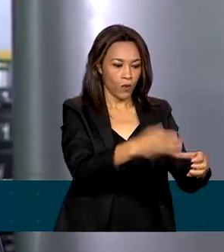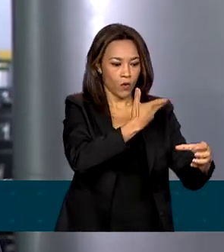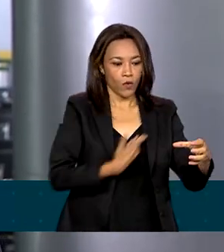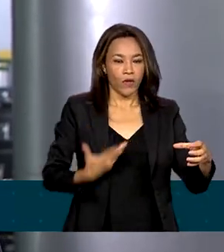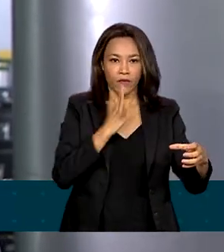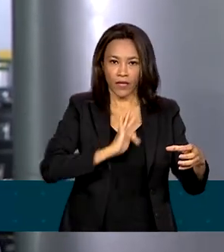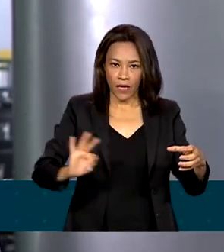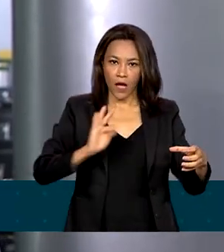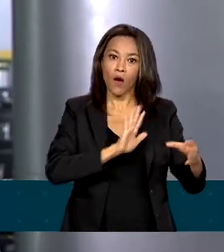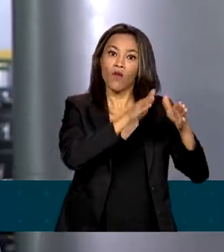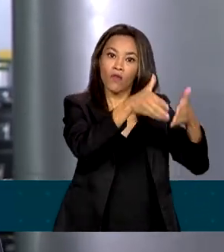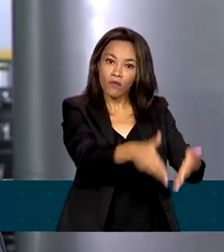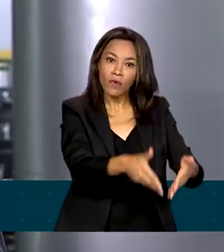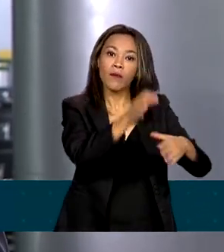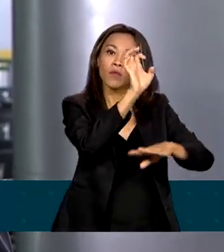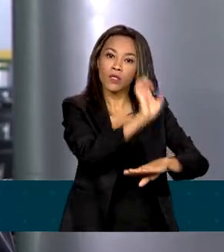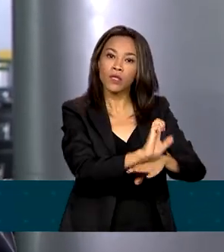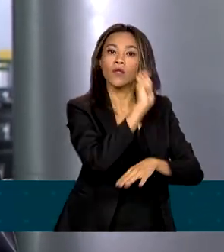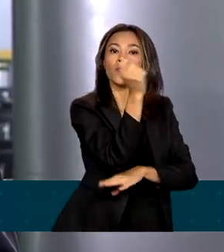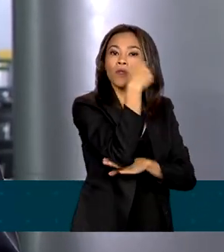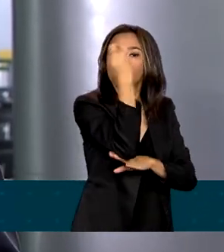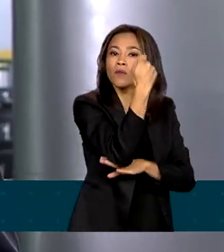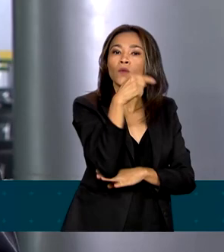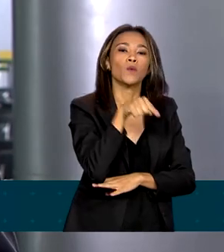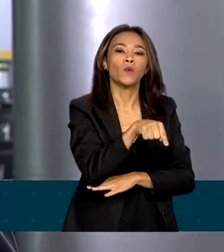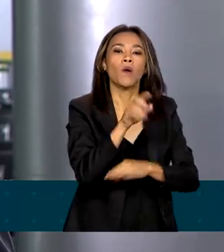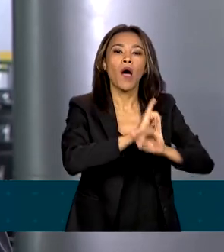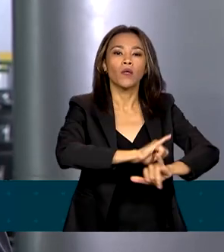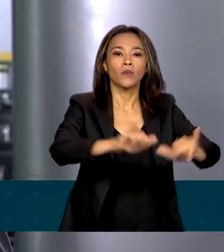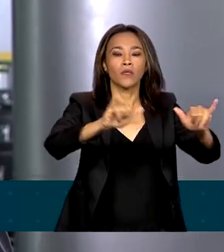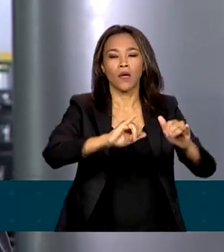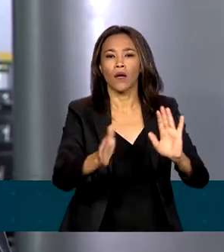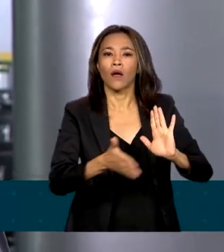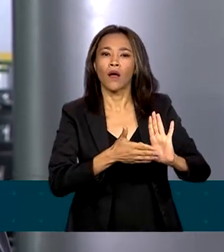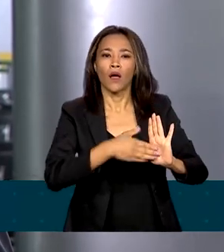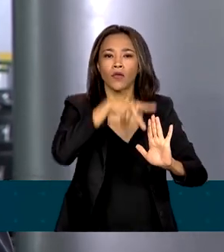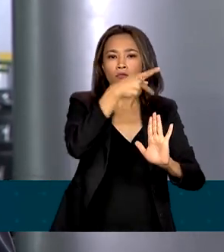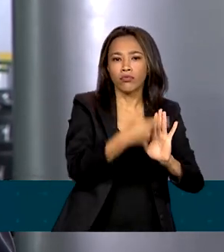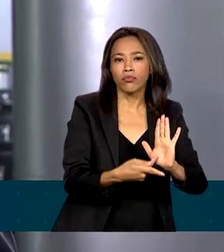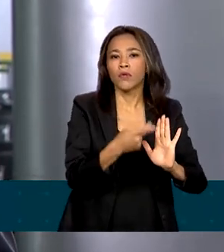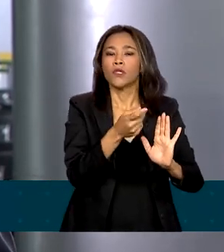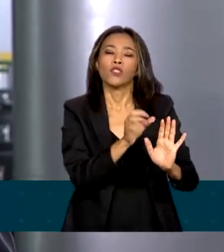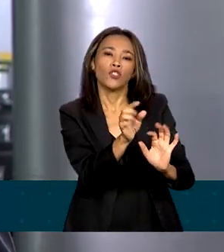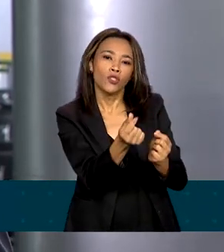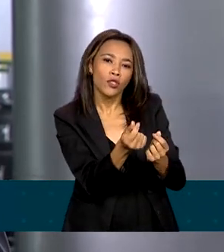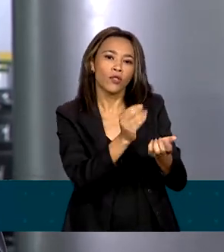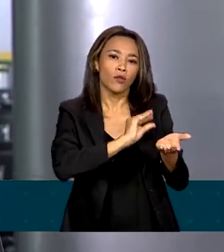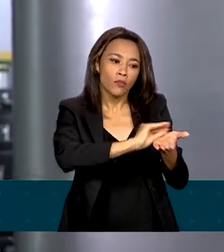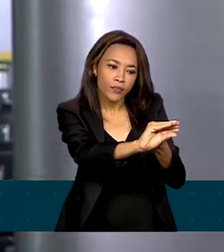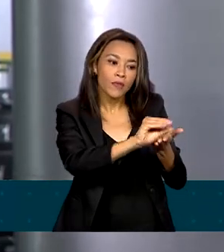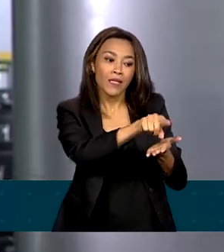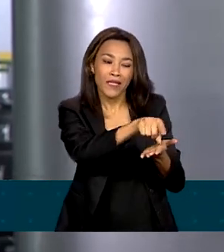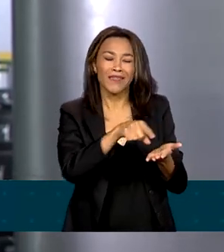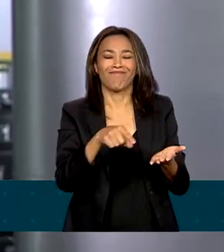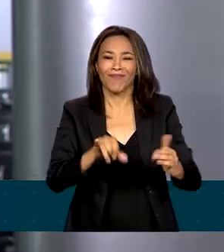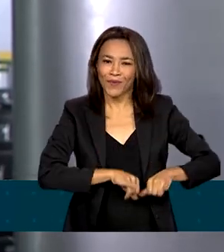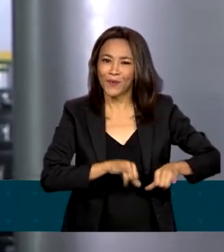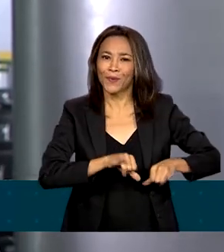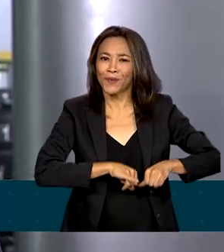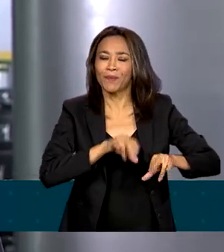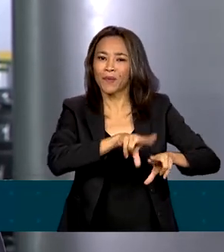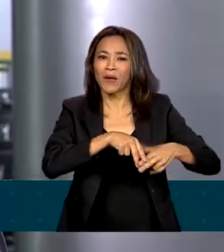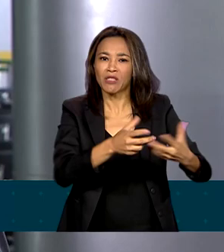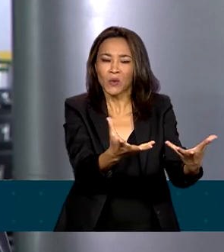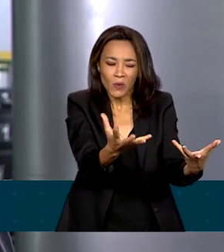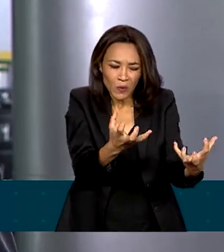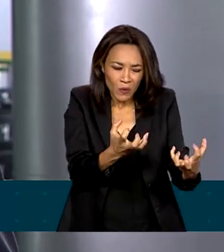Hulha Negra, no Rio Grande do Sul, para anunciar medidas de combate à forte estiagem que atinge a região, né? Integram o